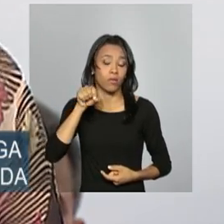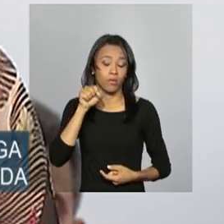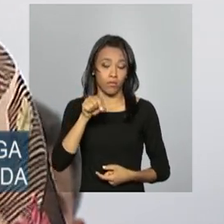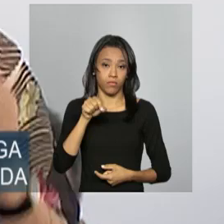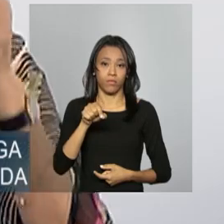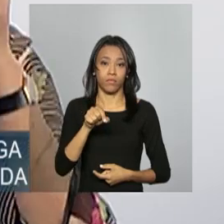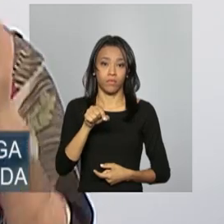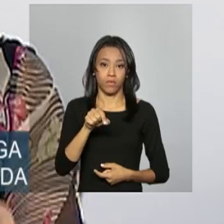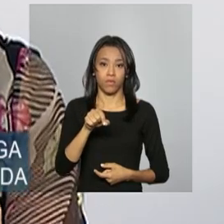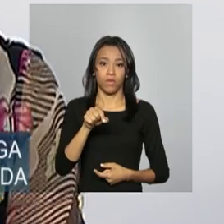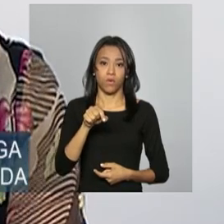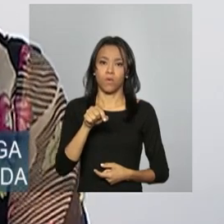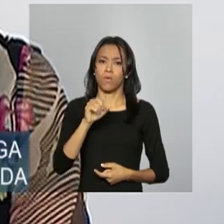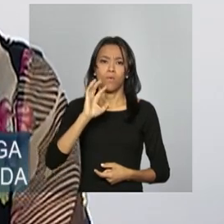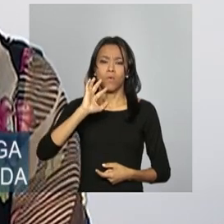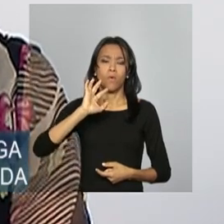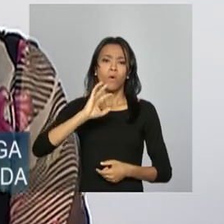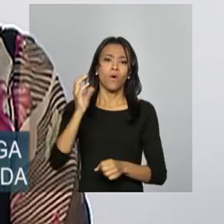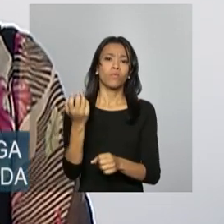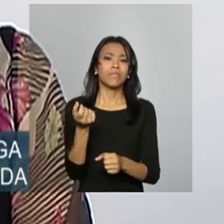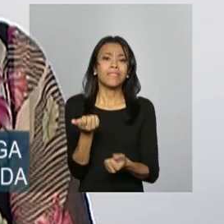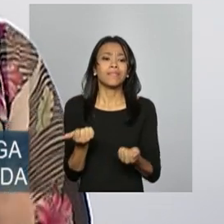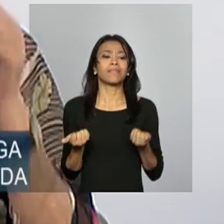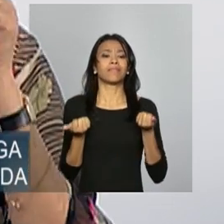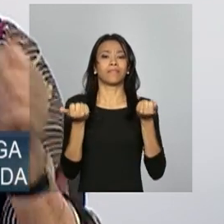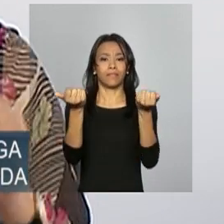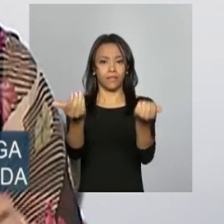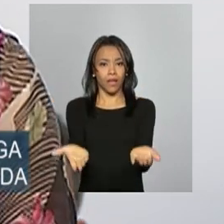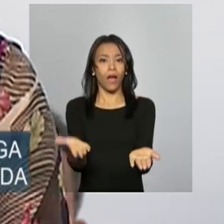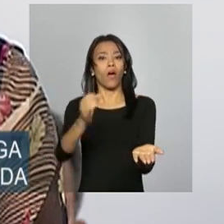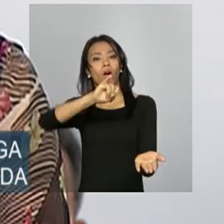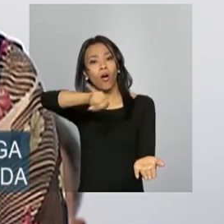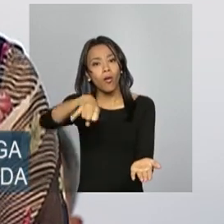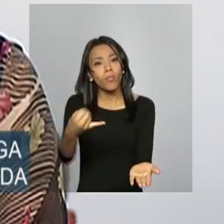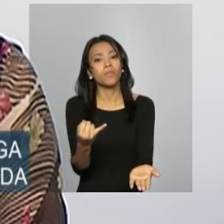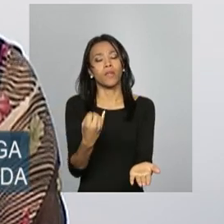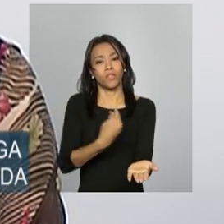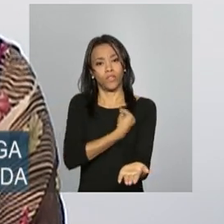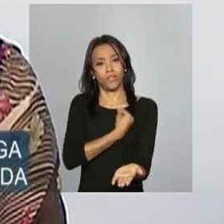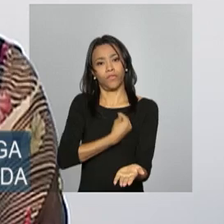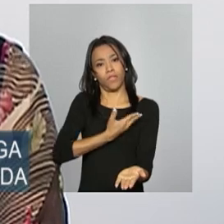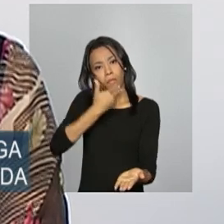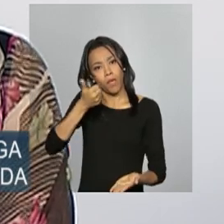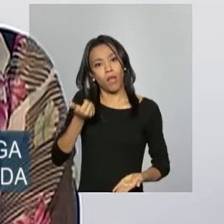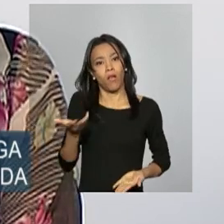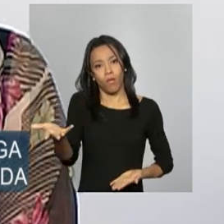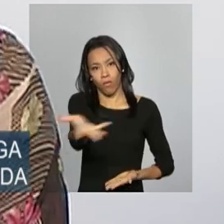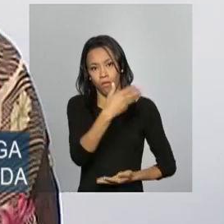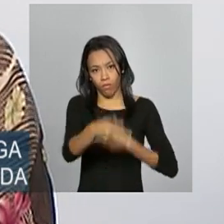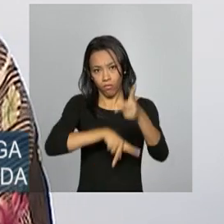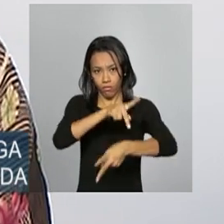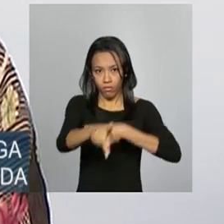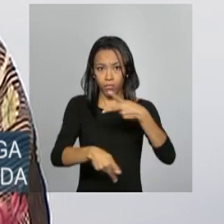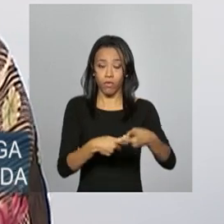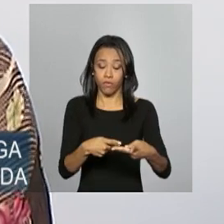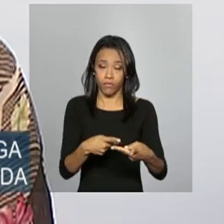optado por construir as condições de vida melhor para o nosso povo.